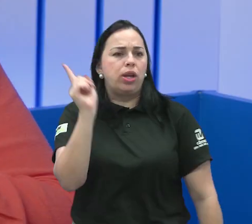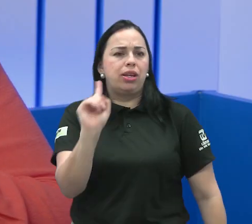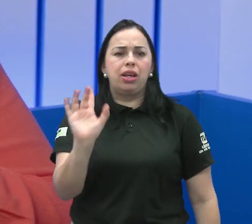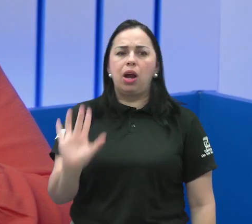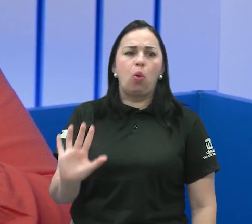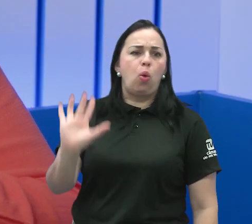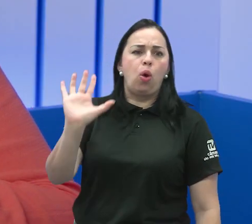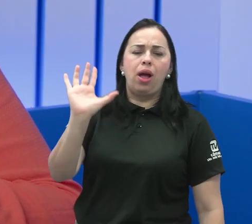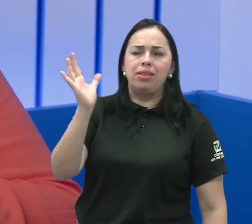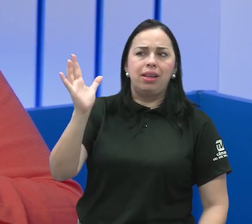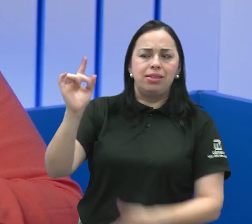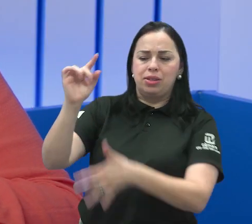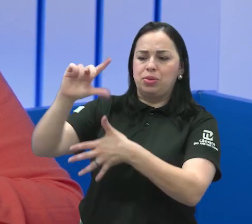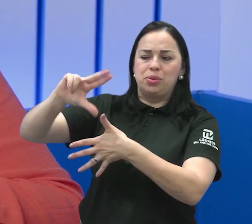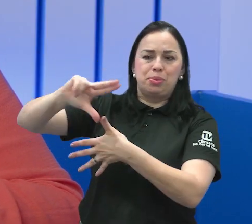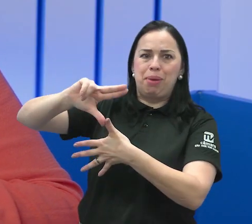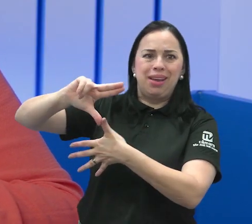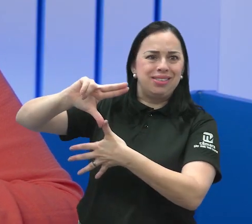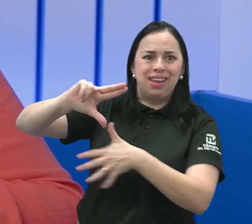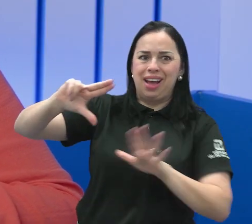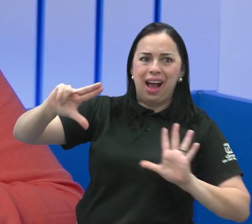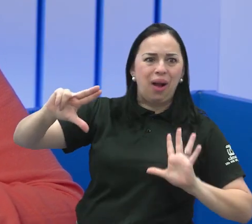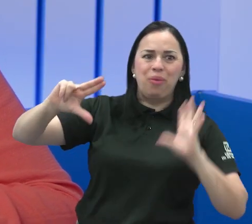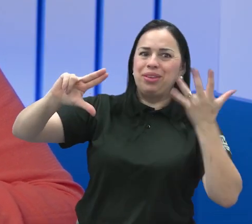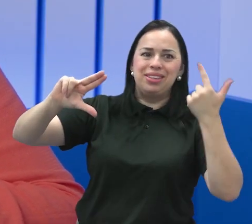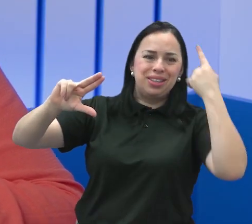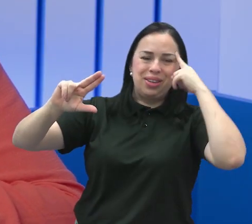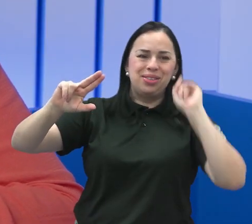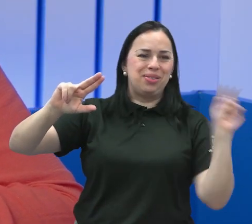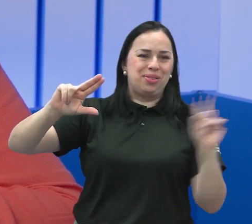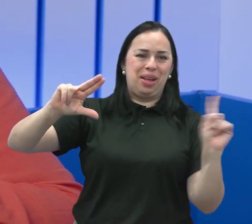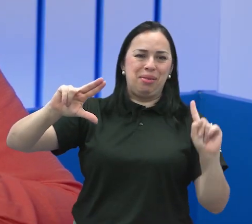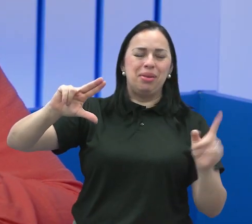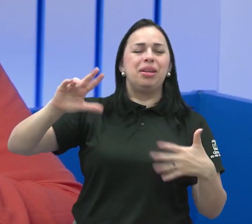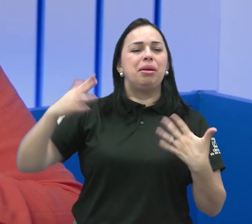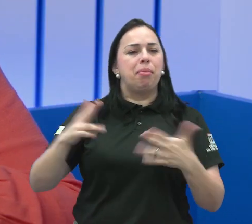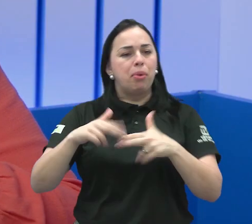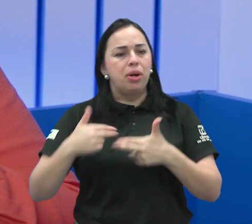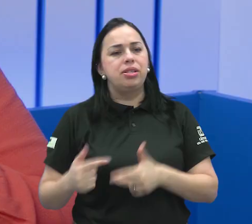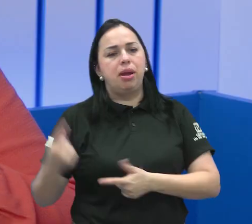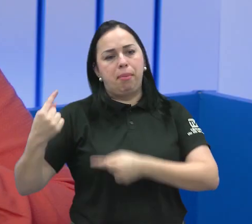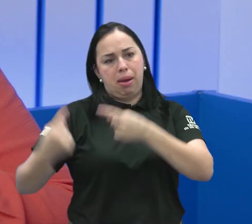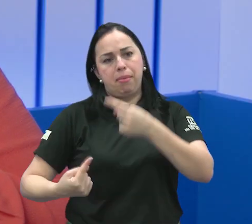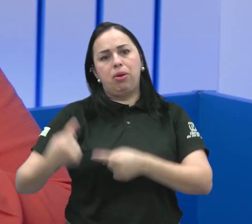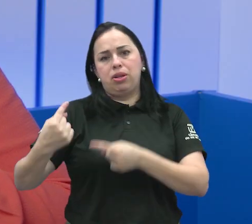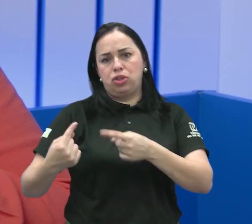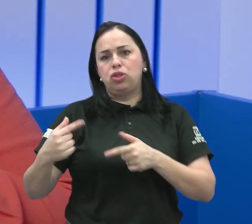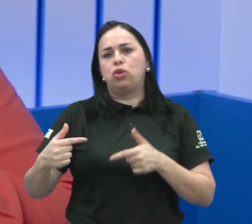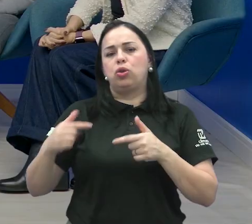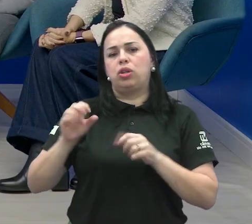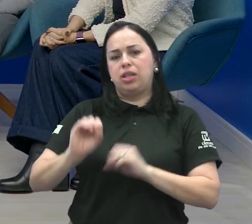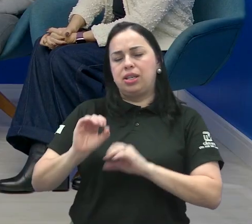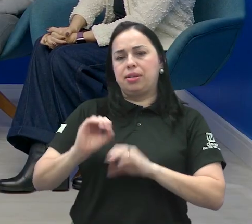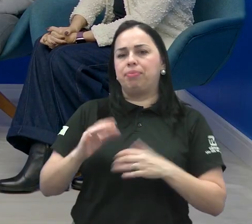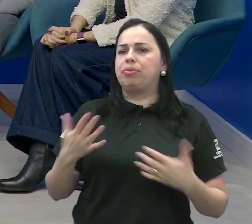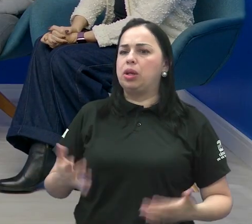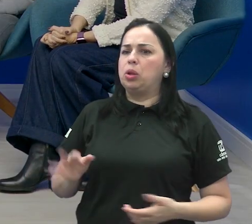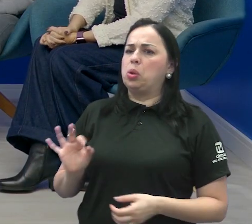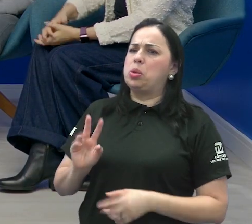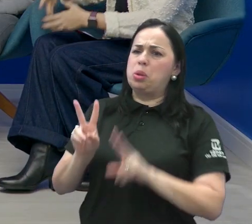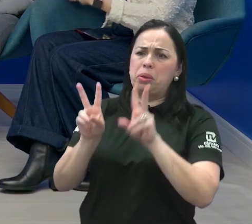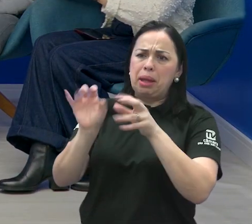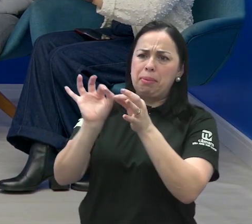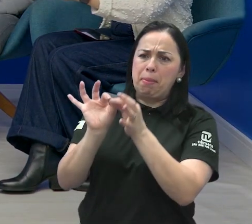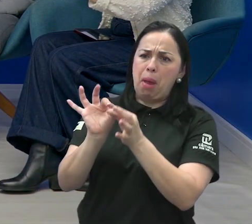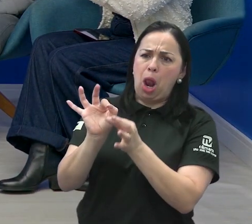sabe do que se passa aqui do lado, né? Então, acho que um dos caminhos é a política institucional ainda. É isso, assunto denso, né?